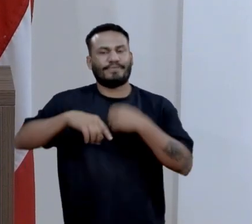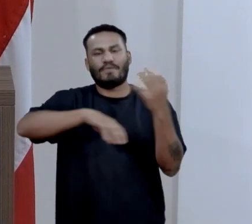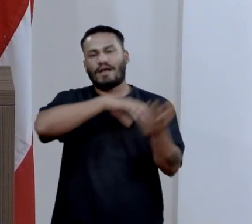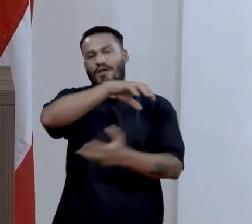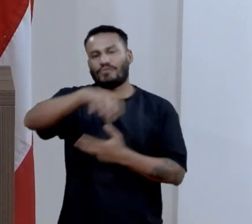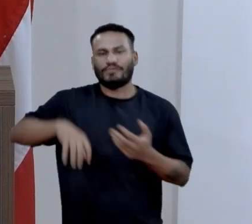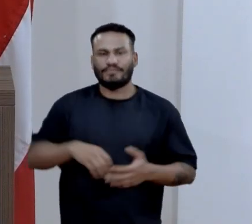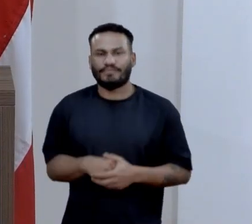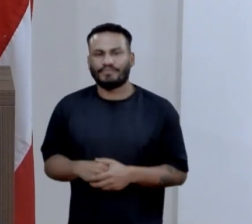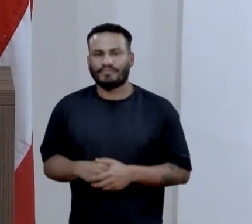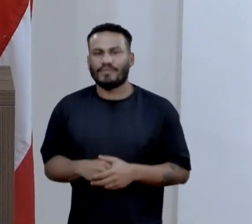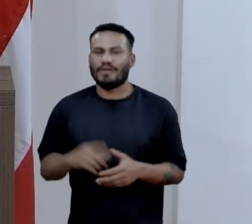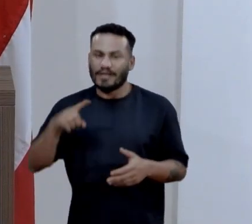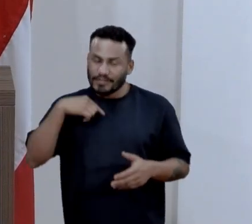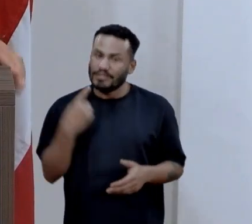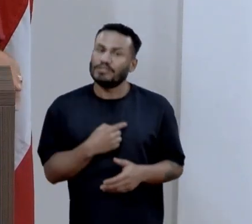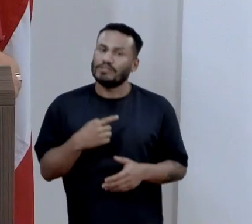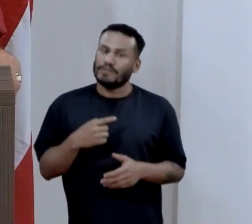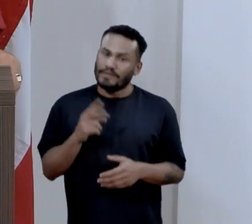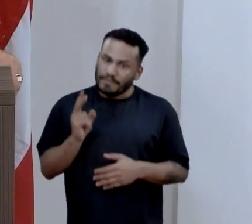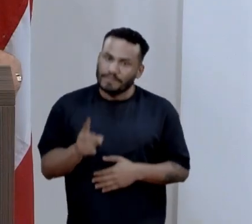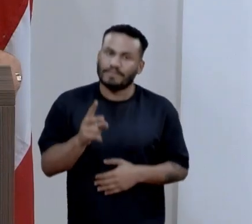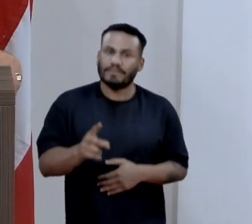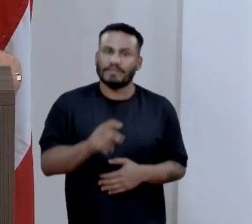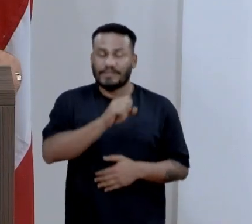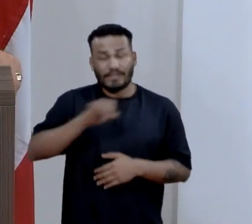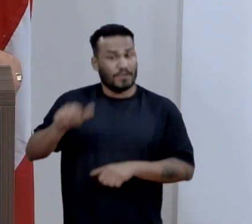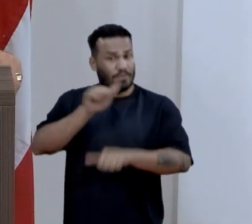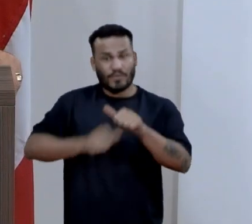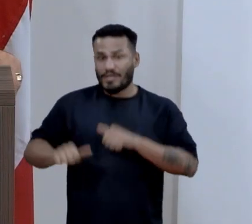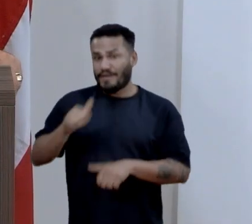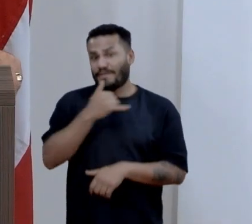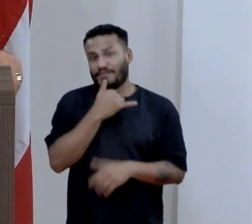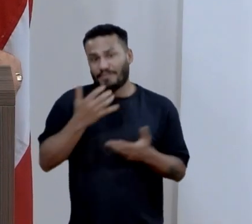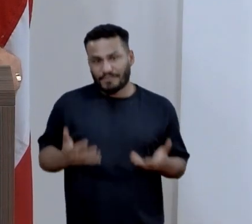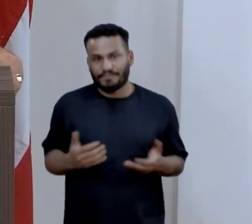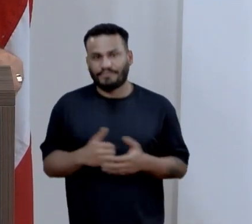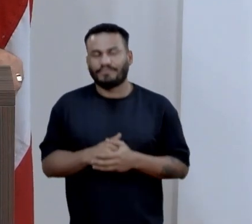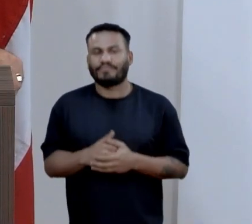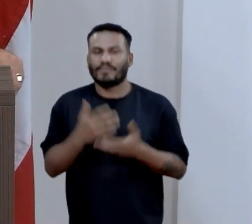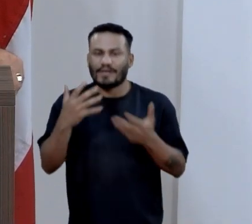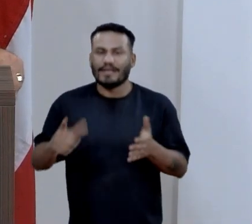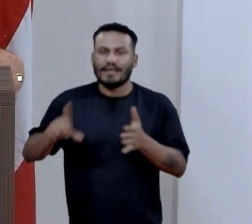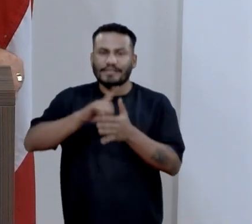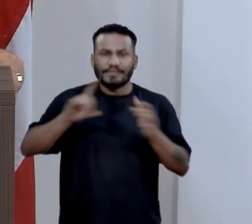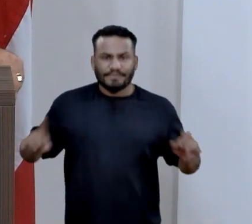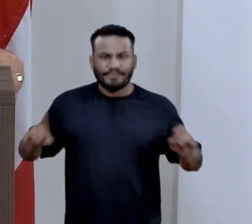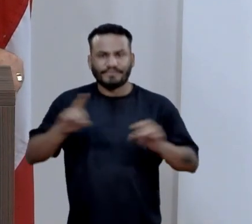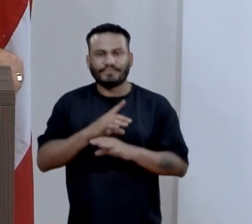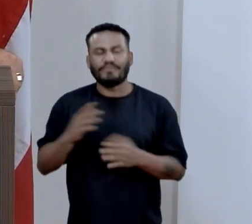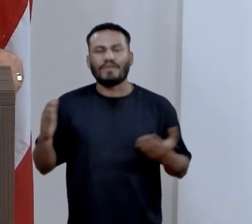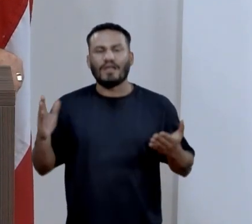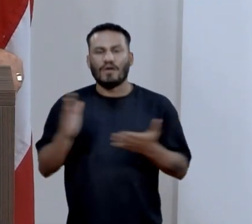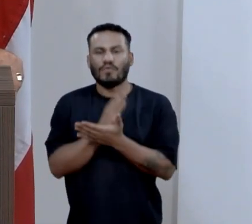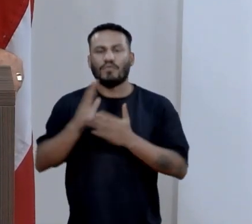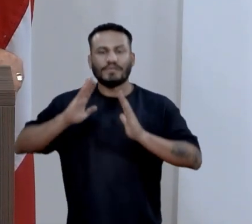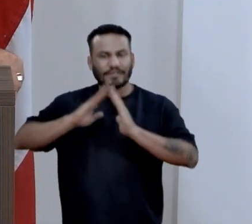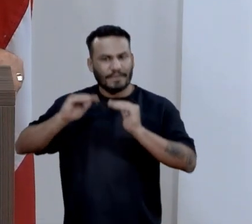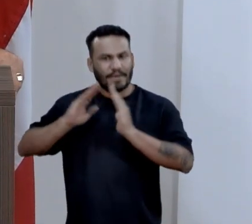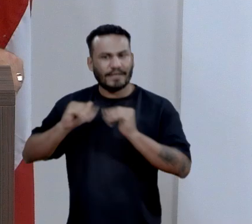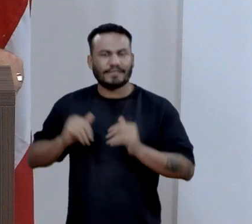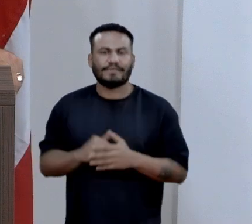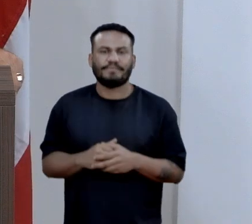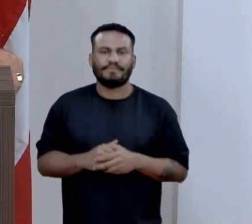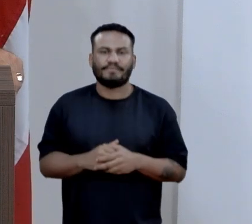caos, é um caos. E a gente vai bater nisso enquanto isso não mudar, infelizmente. Eu ainda queria, antes de encerrar, falar de algumas demandas